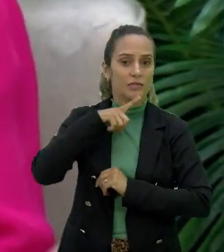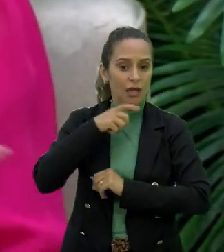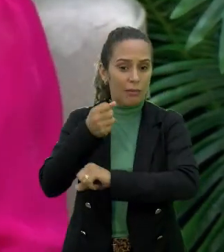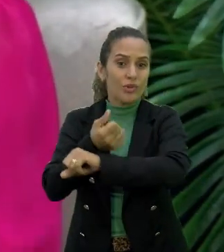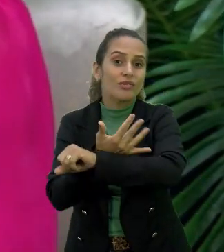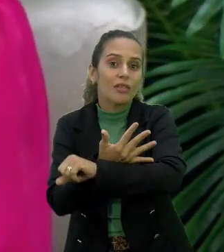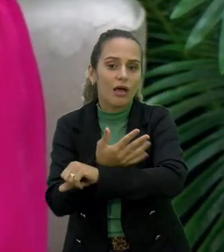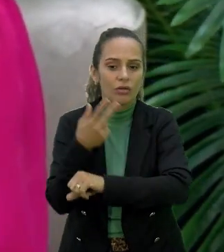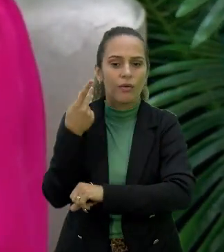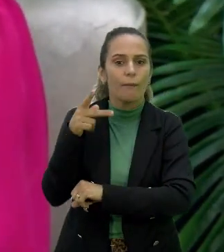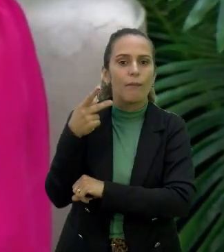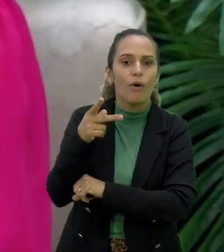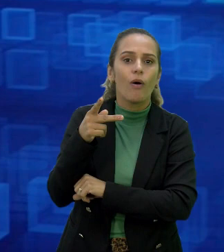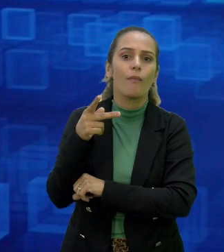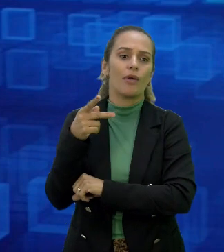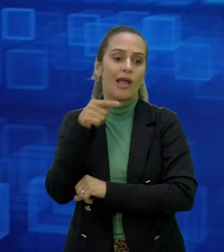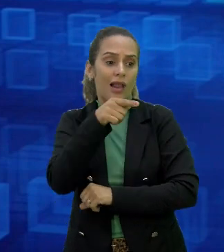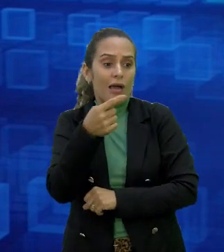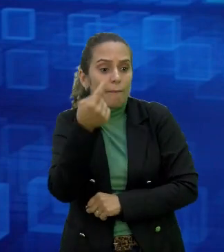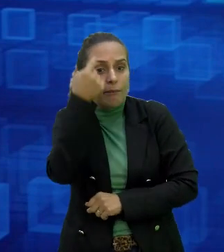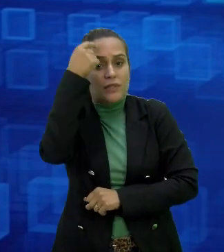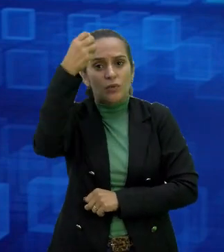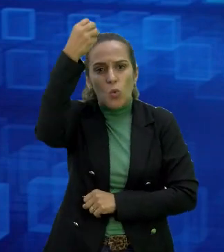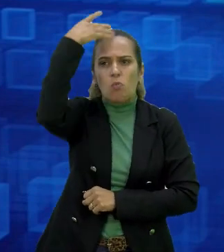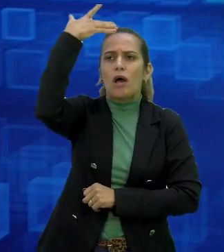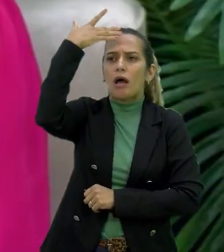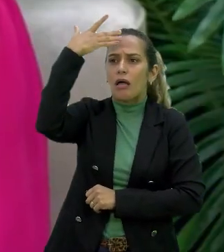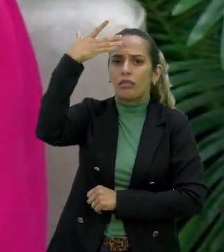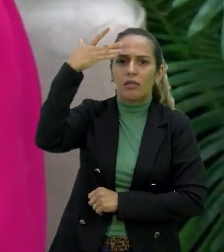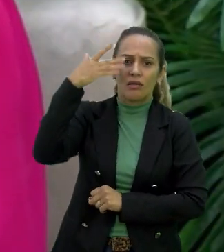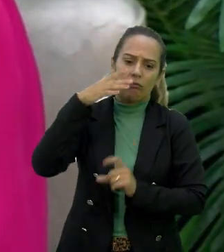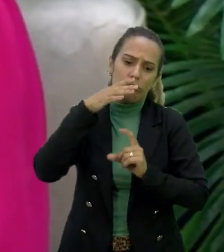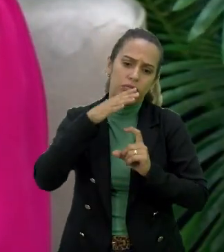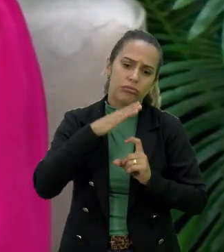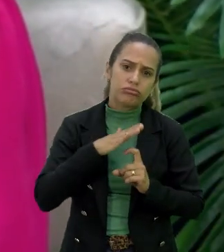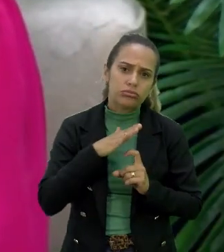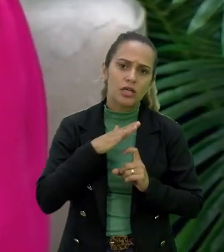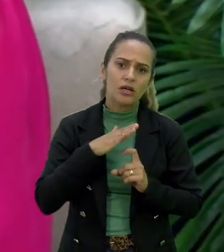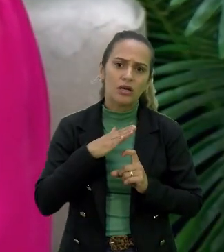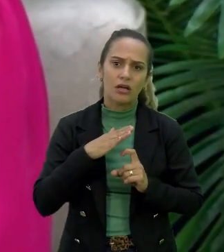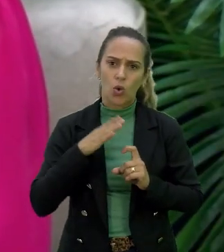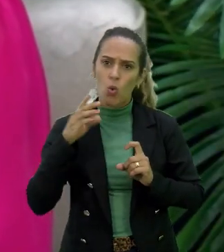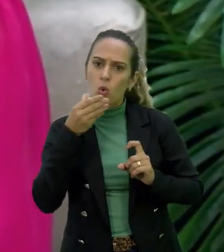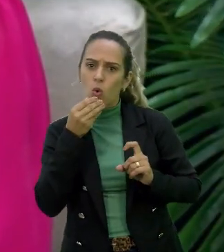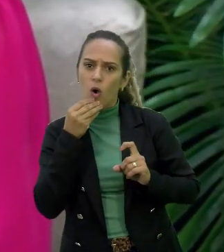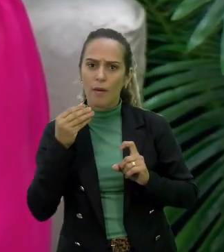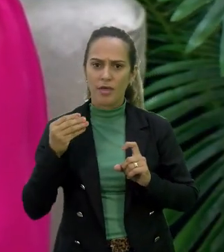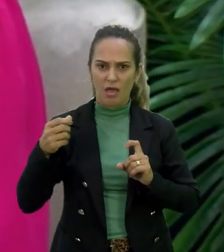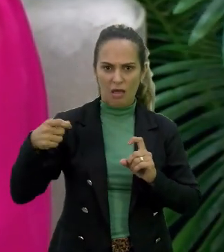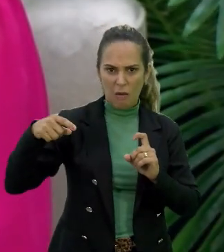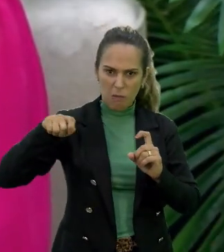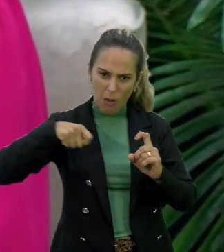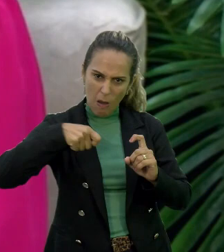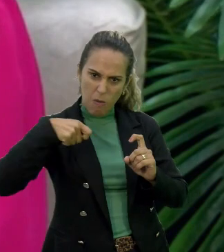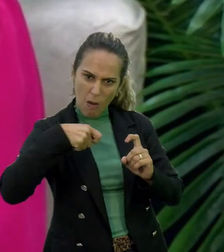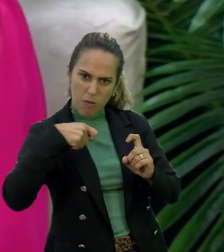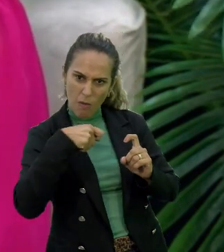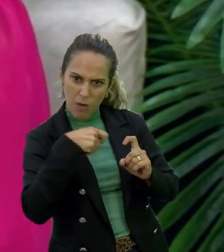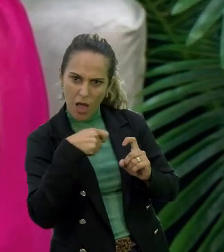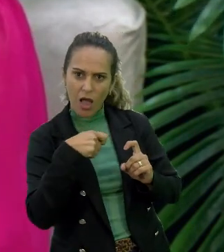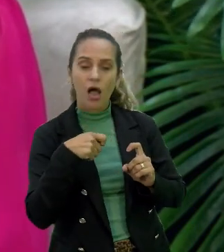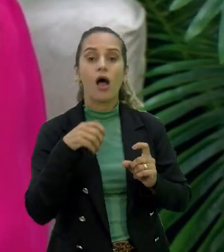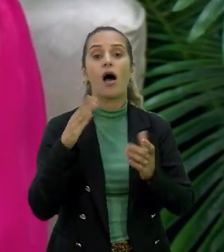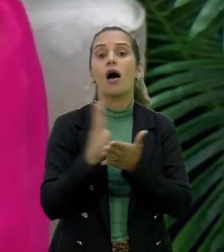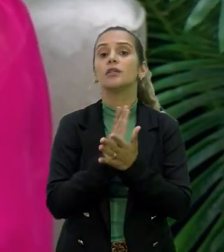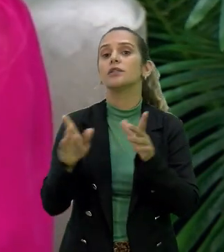culpada até por estar recebendo essa violência então muitas vezes por esse motivo muitas vezes também porque as mulheres não tem ainda uma dependência